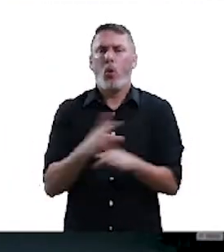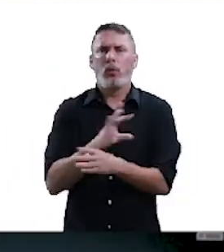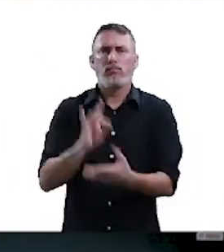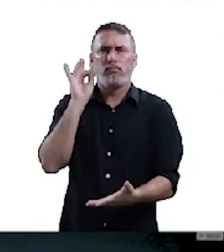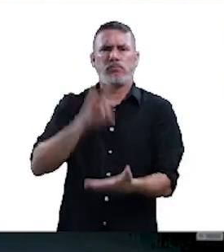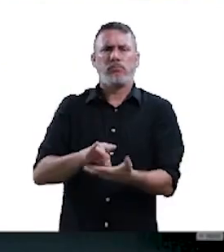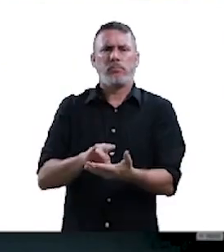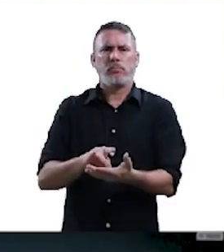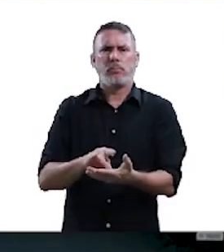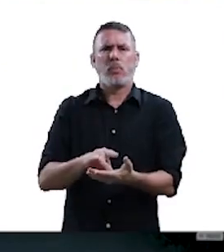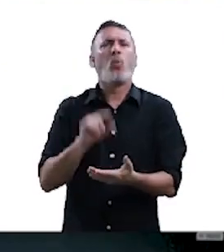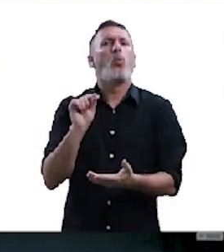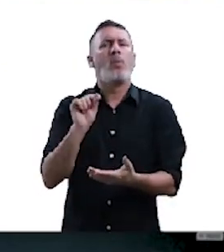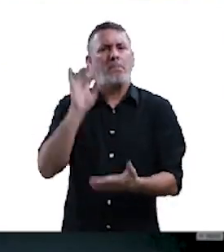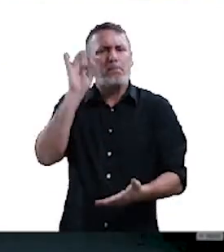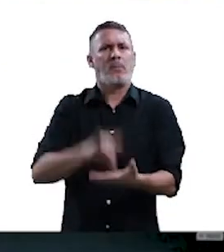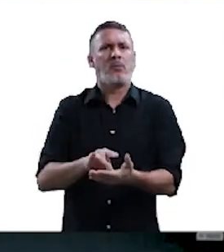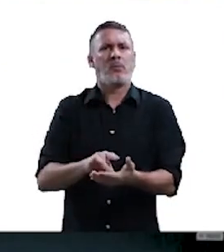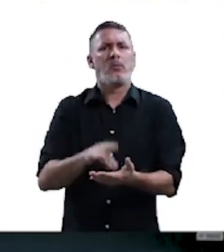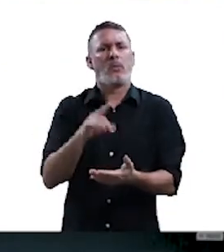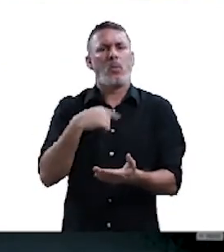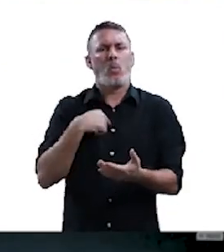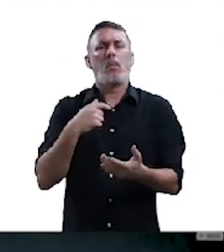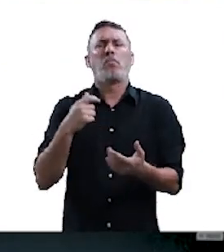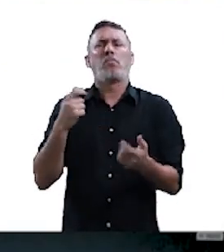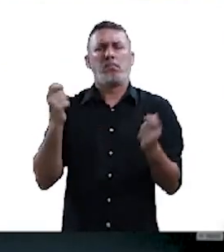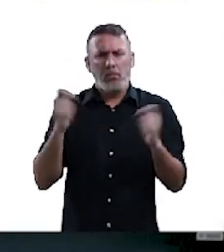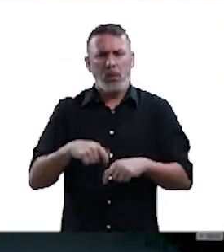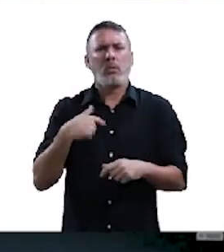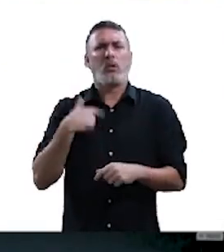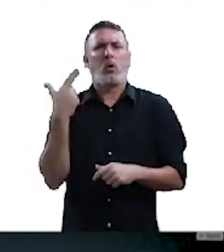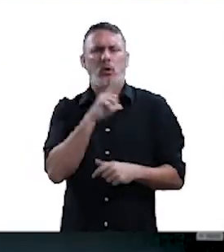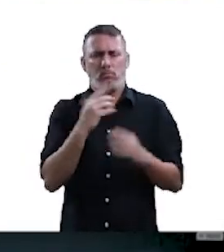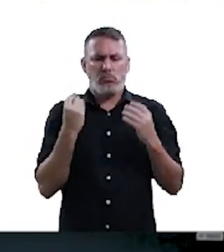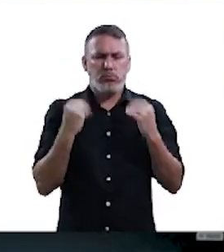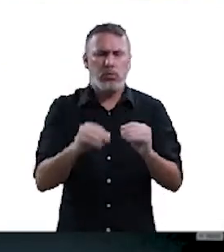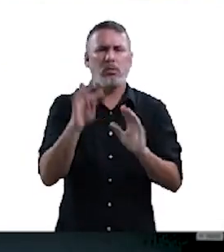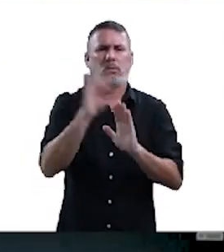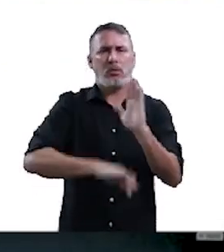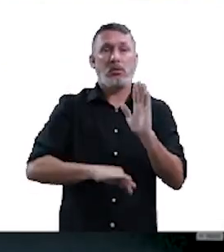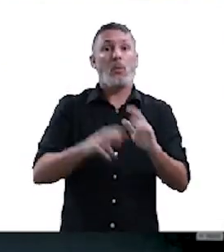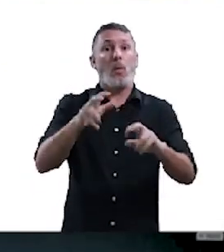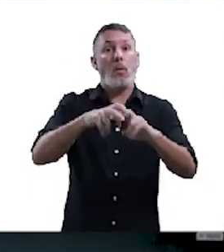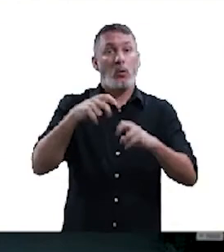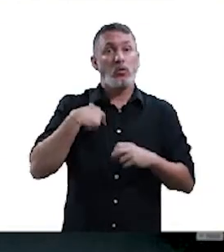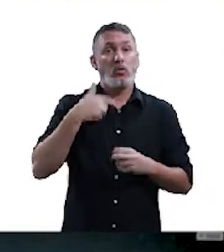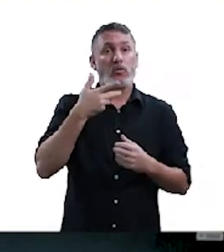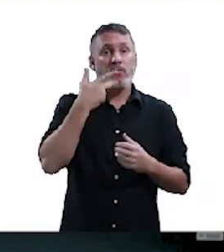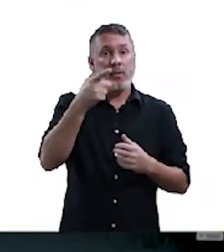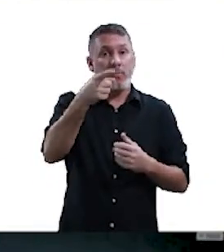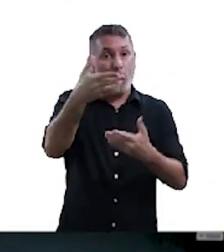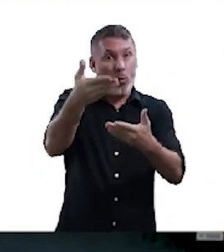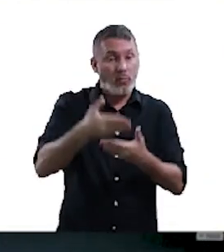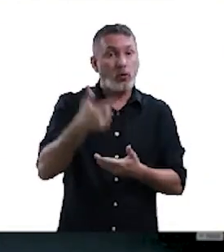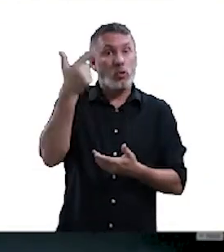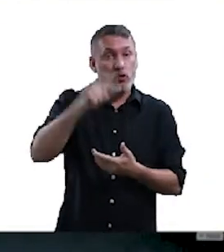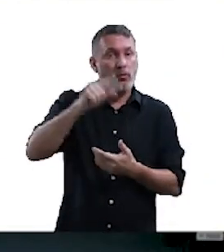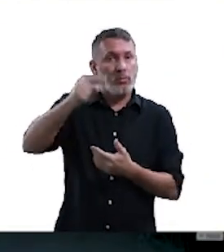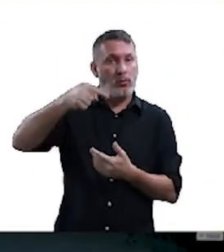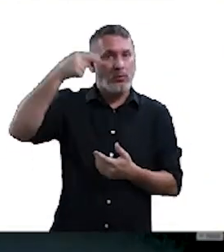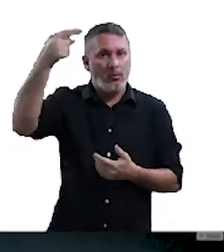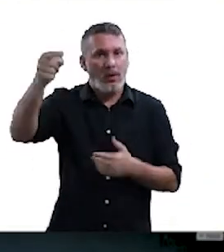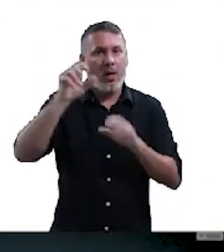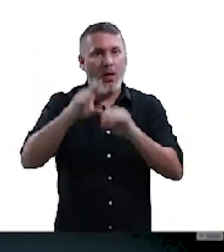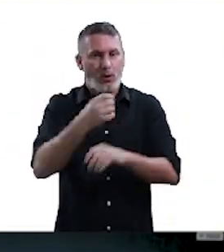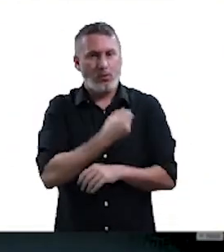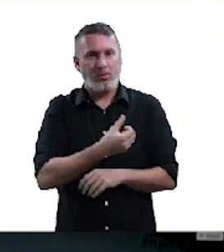concreta. O que realmente é algo que você pode jogar dentro do seu texto. E é por isso que eu te convido para estar novamente comigo na